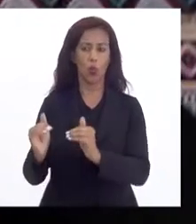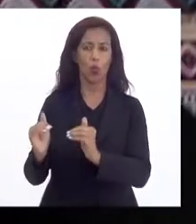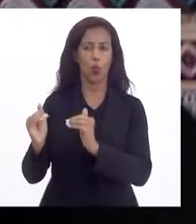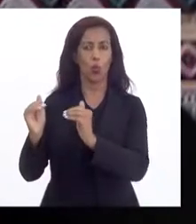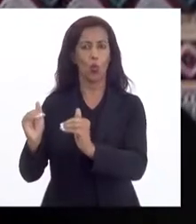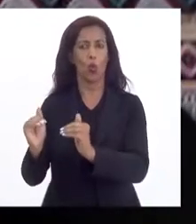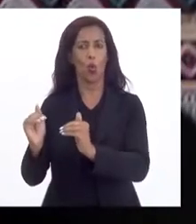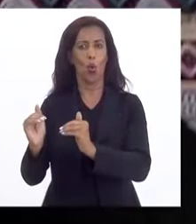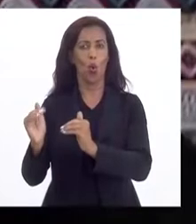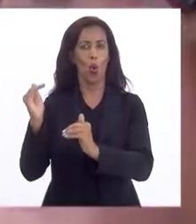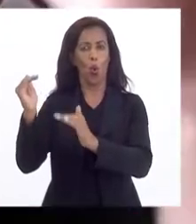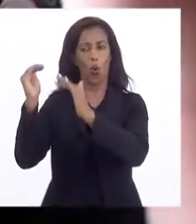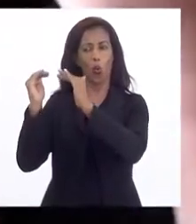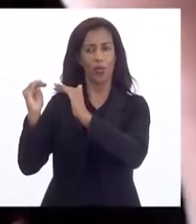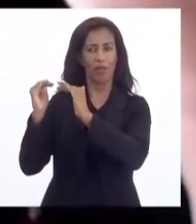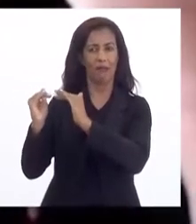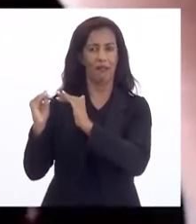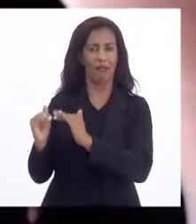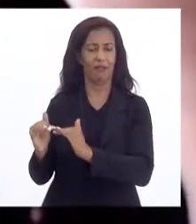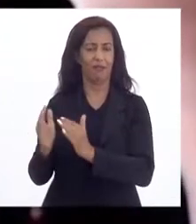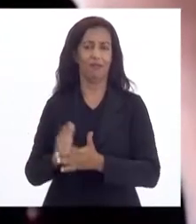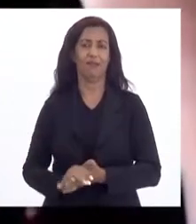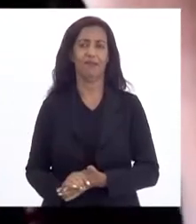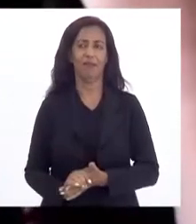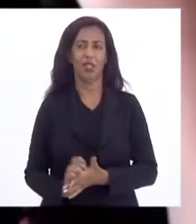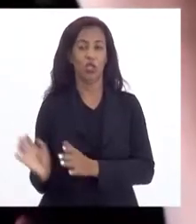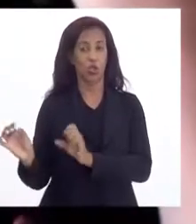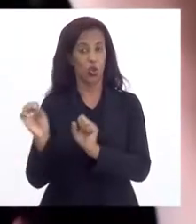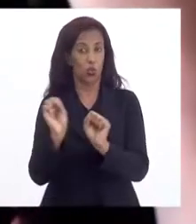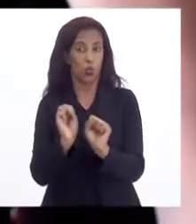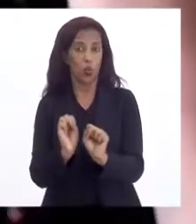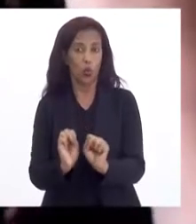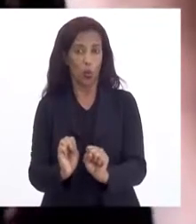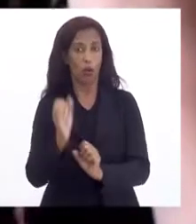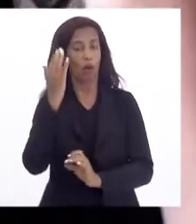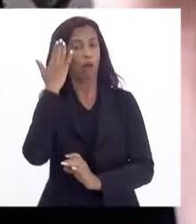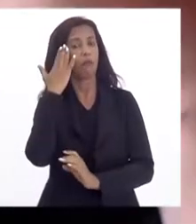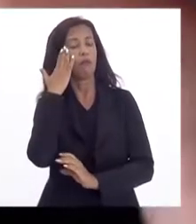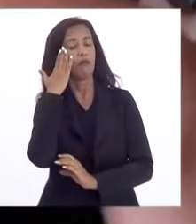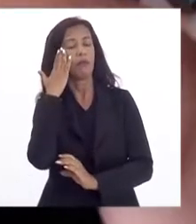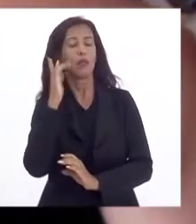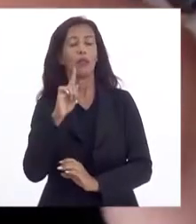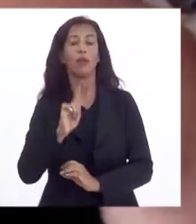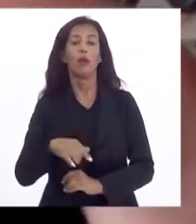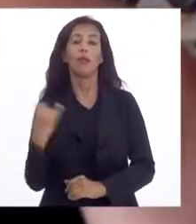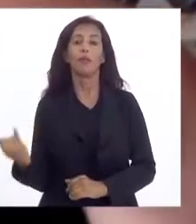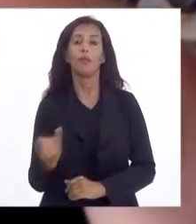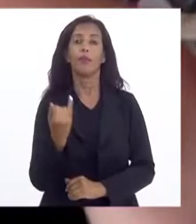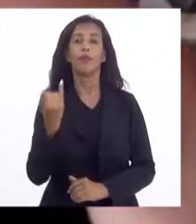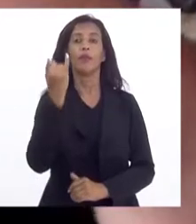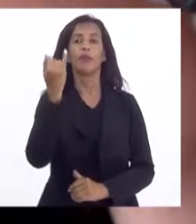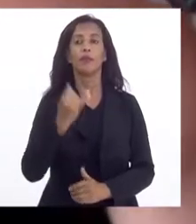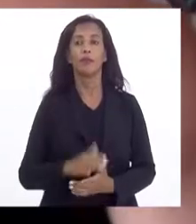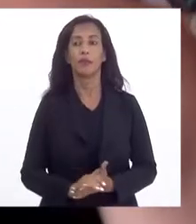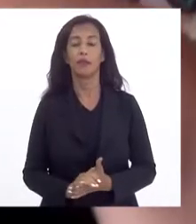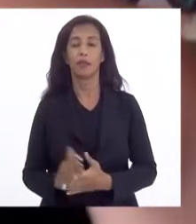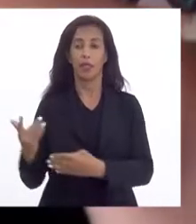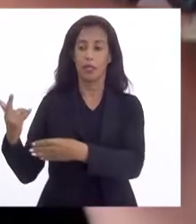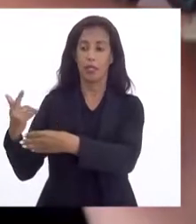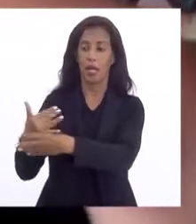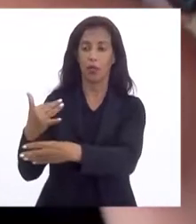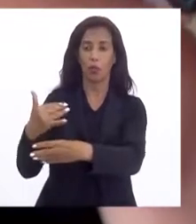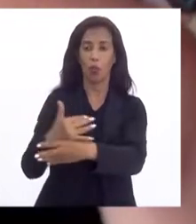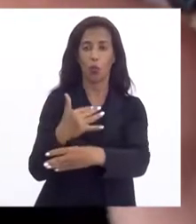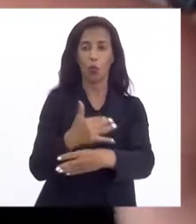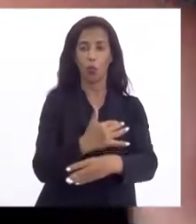ou hierarquia de poderes, né? Entendendo a importância das cidades,